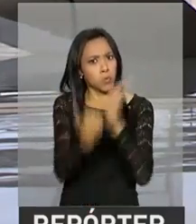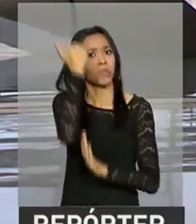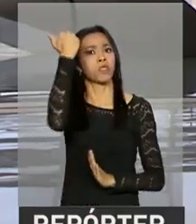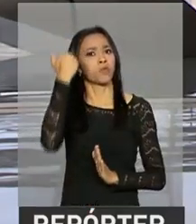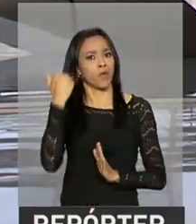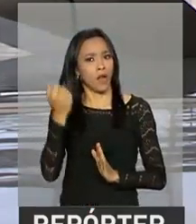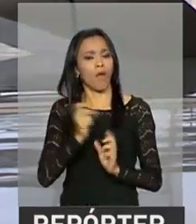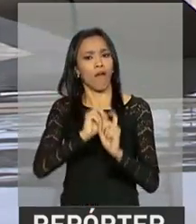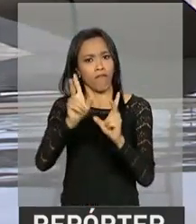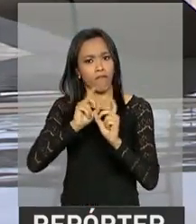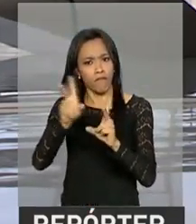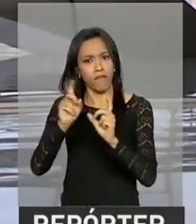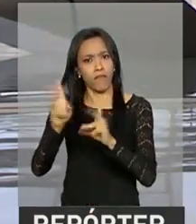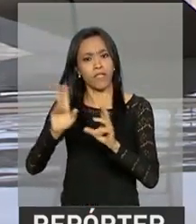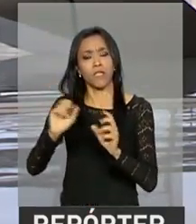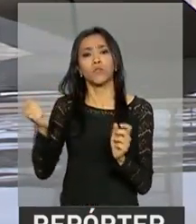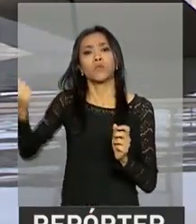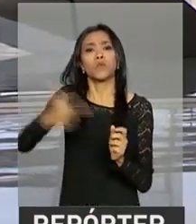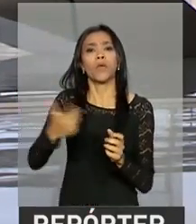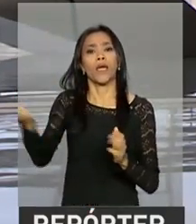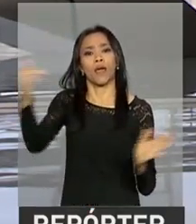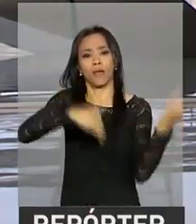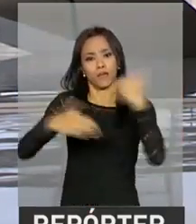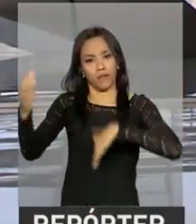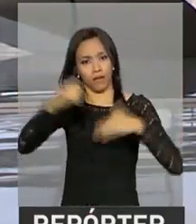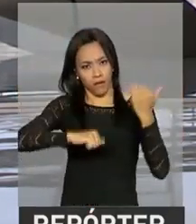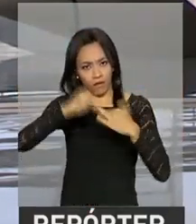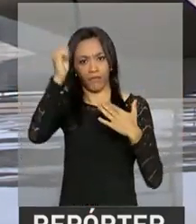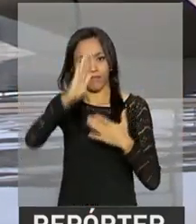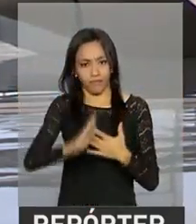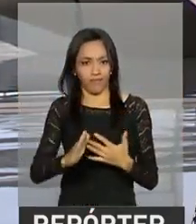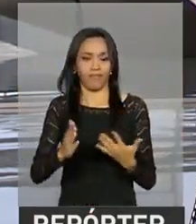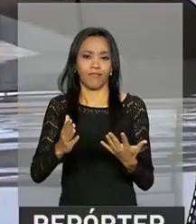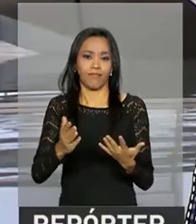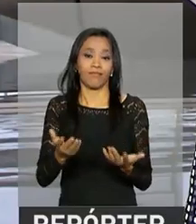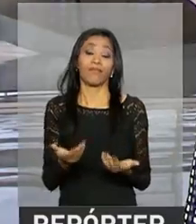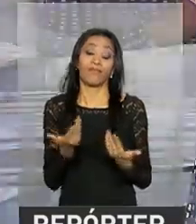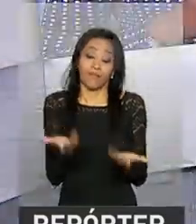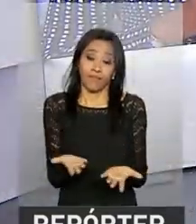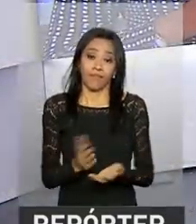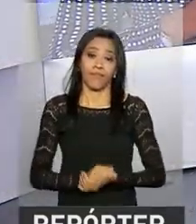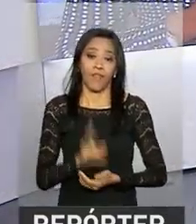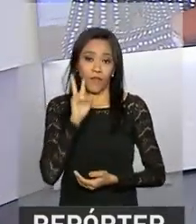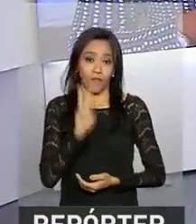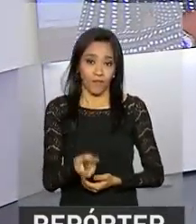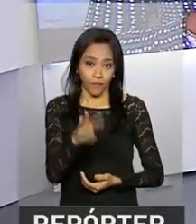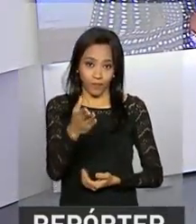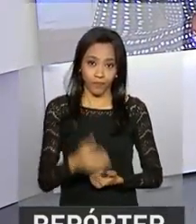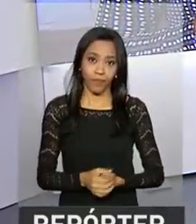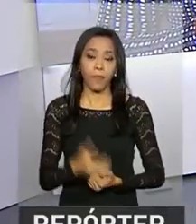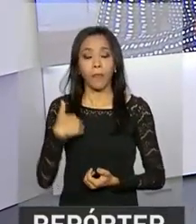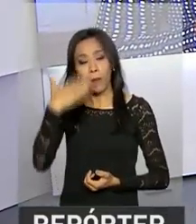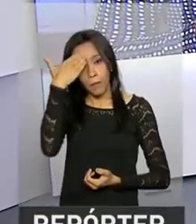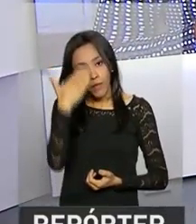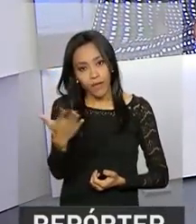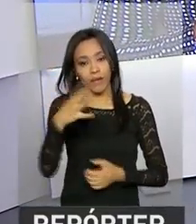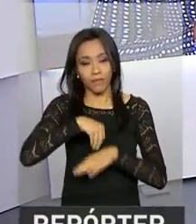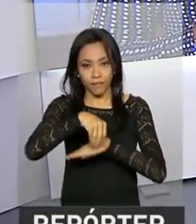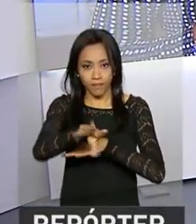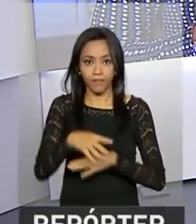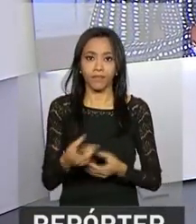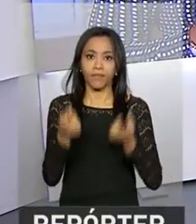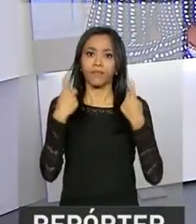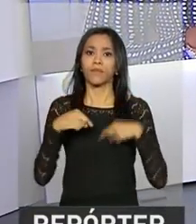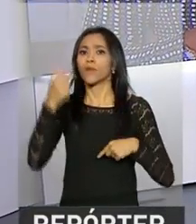as importações em quase 4 bilhões de dólares volto com você Leandro tá ok Mara Obrigado pelas suas informações